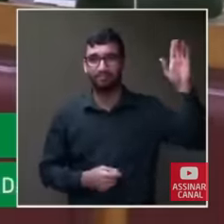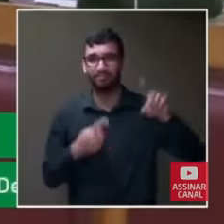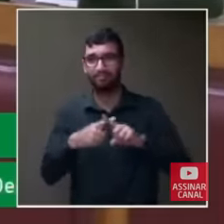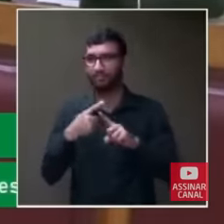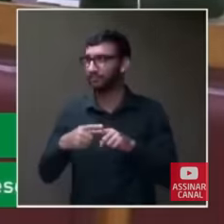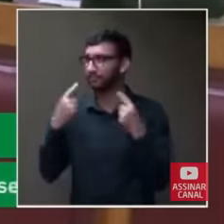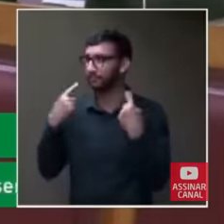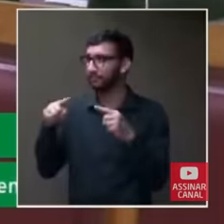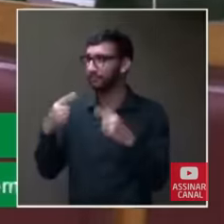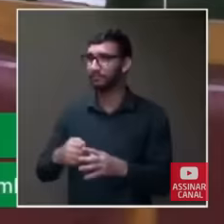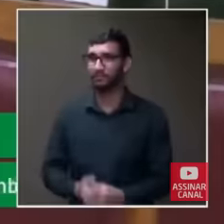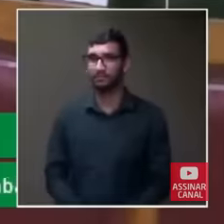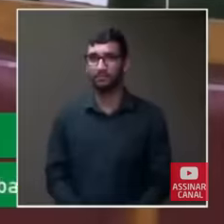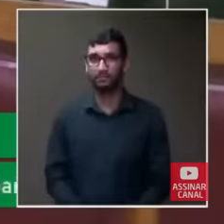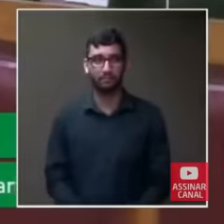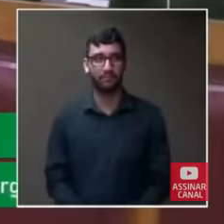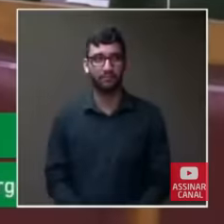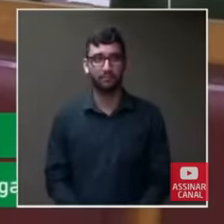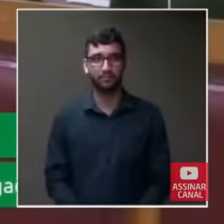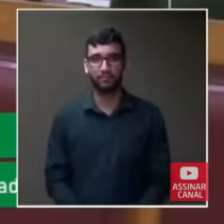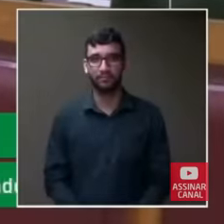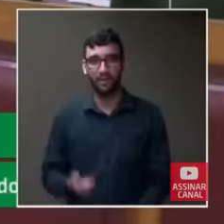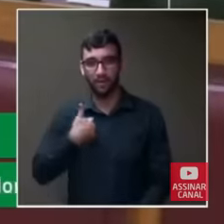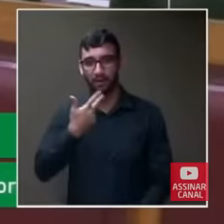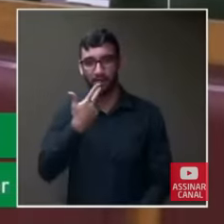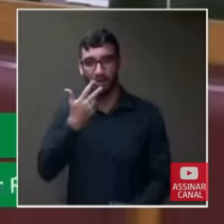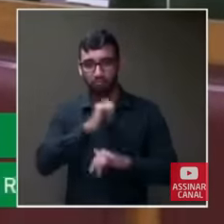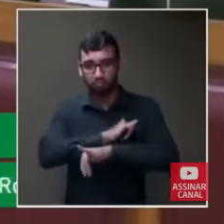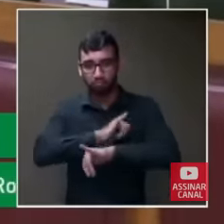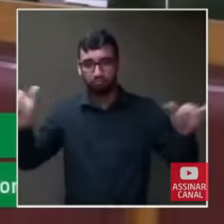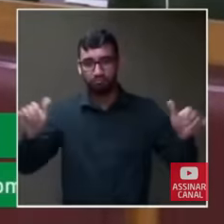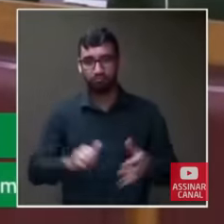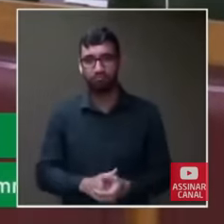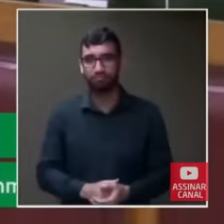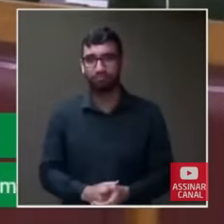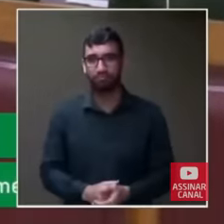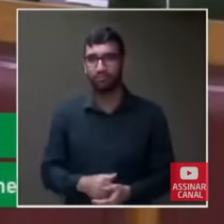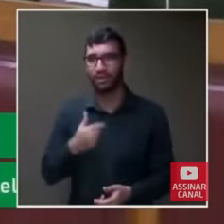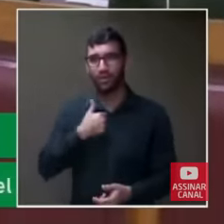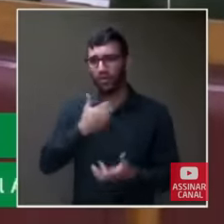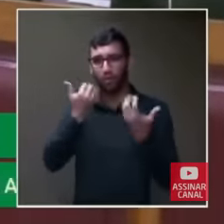sendo torturada, porra! É isso que eu tenho para declarar.